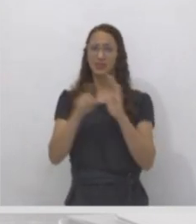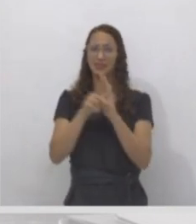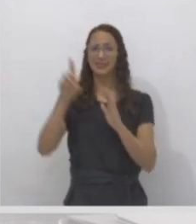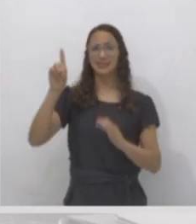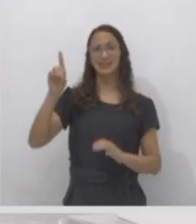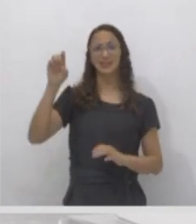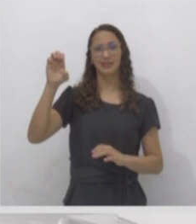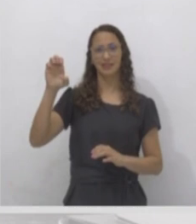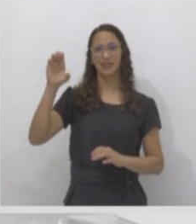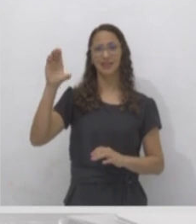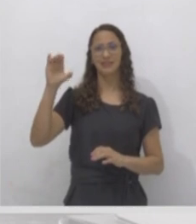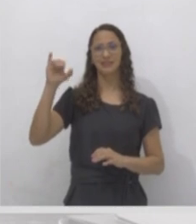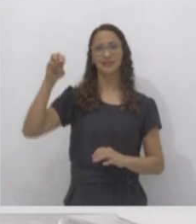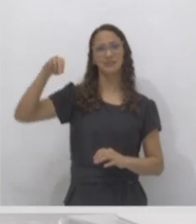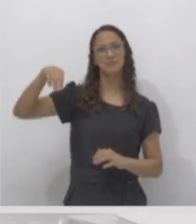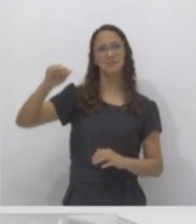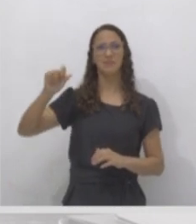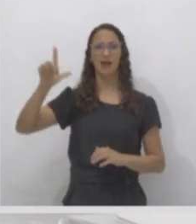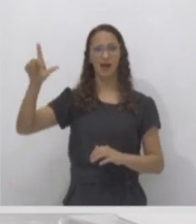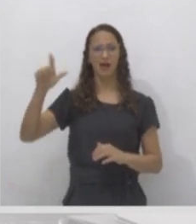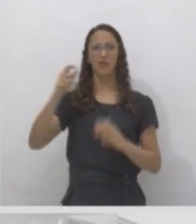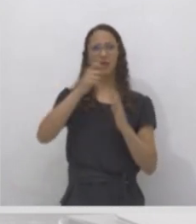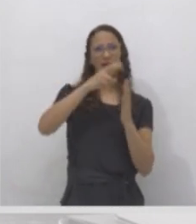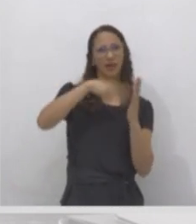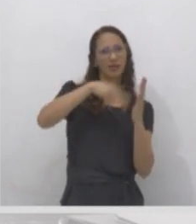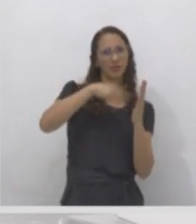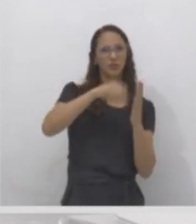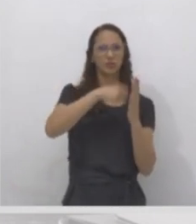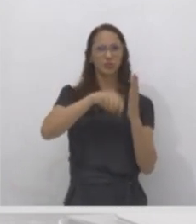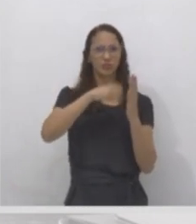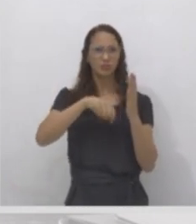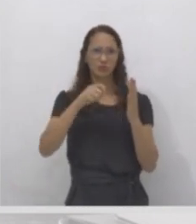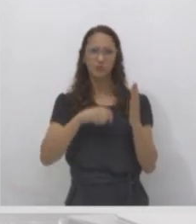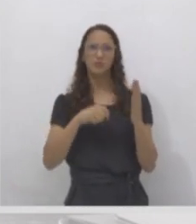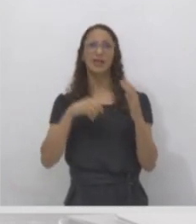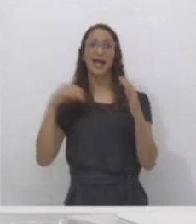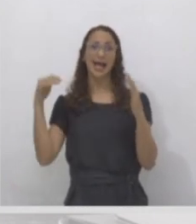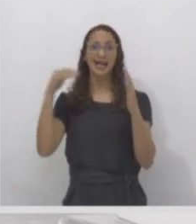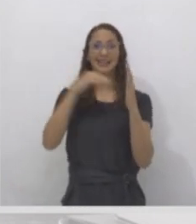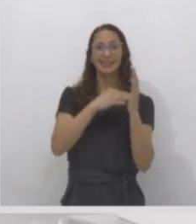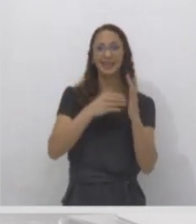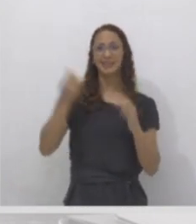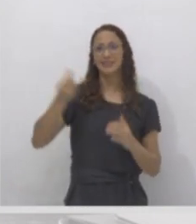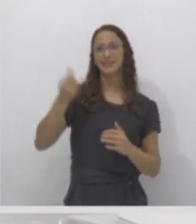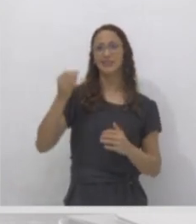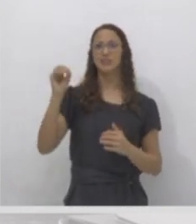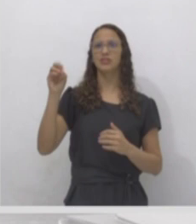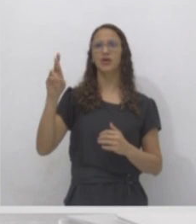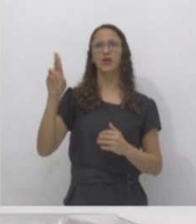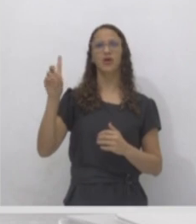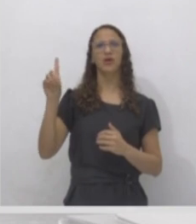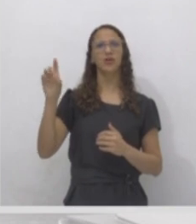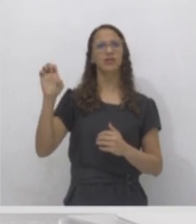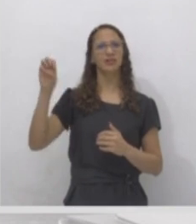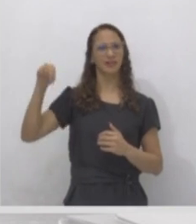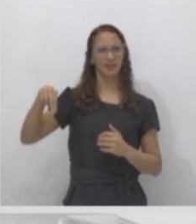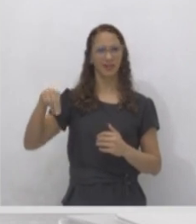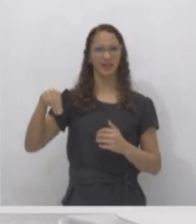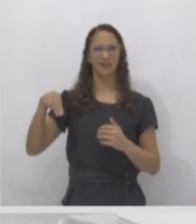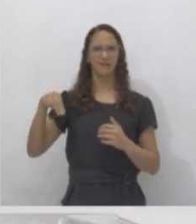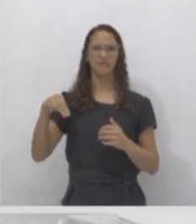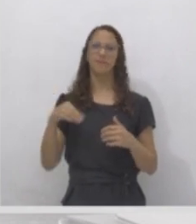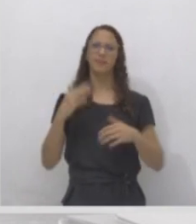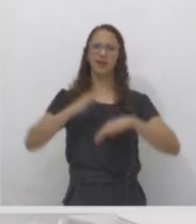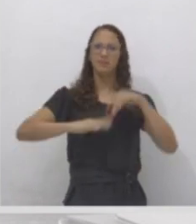ordem. As habilidades segundo a BNCC: ler, escrever e ordenar os